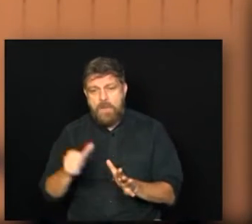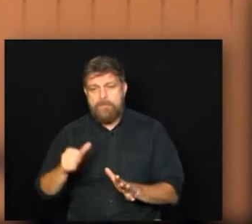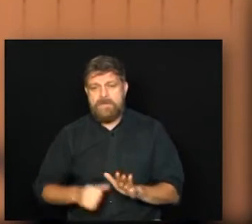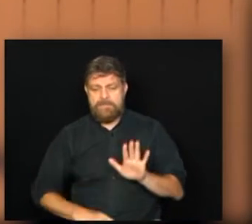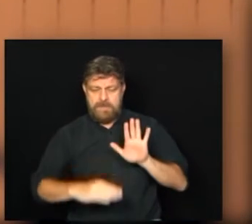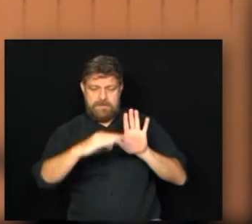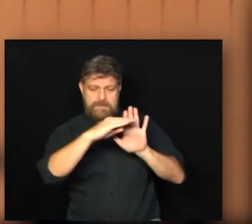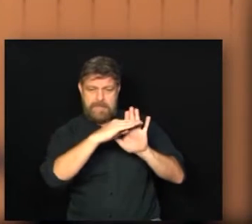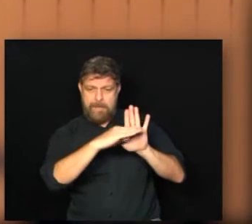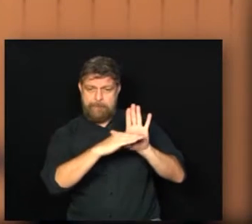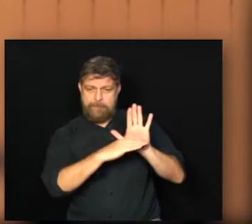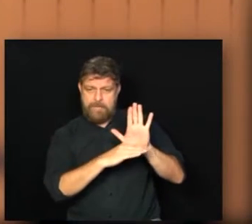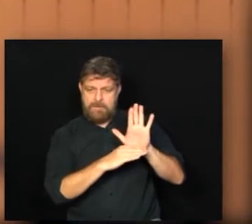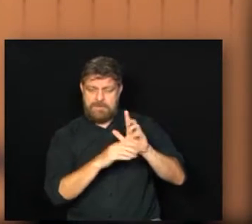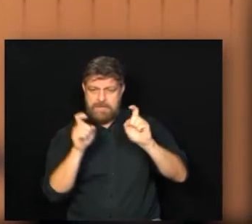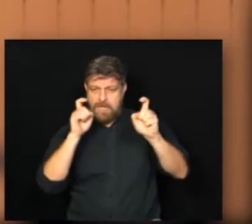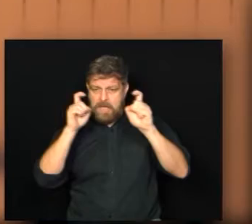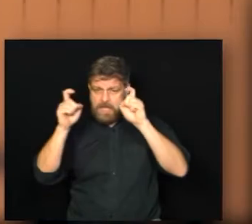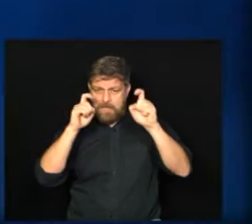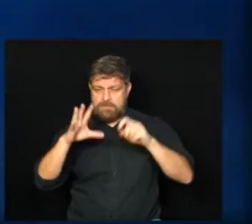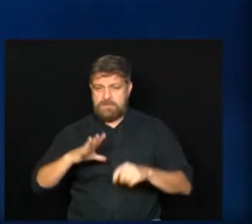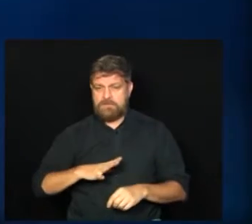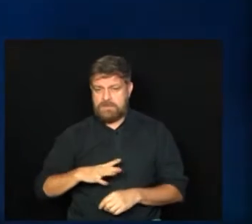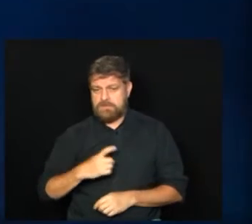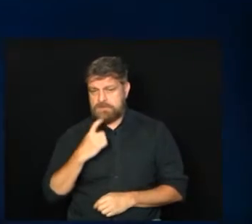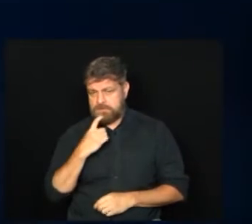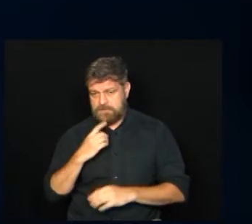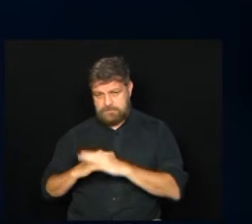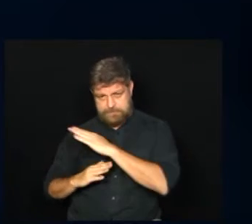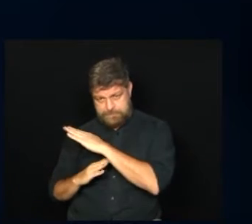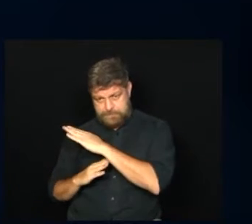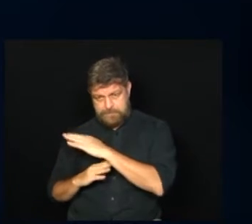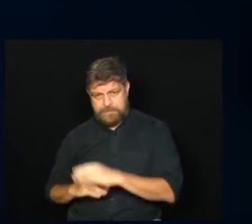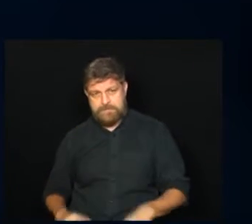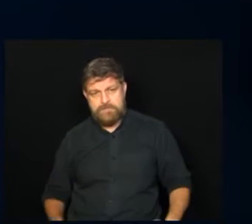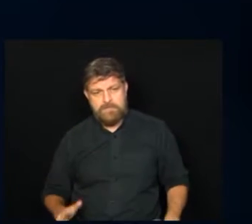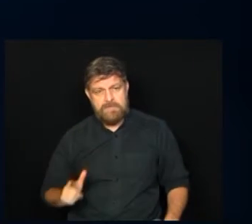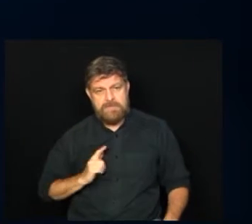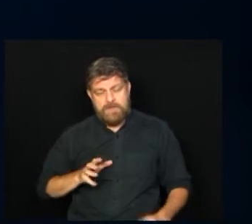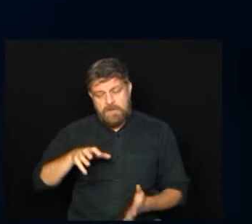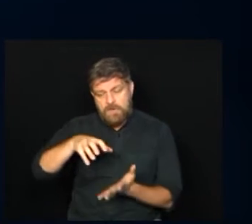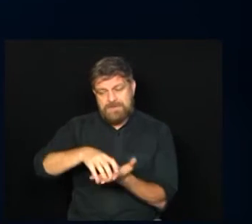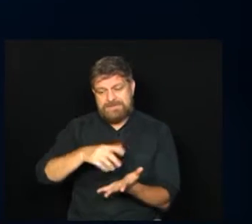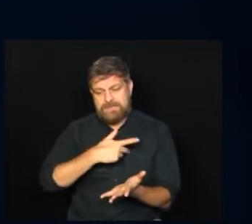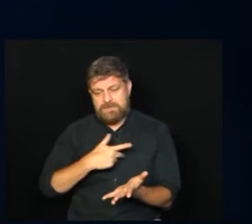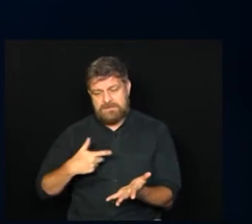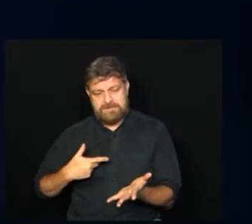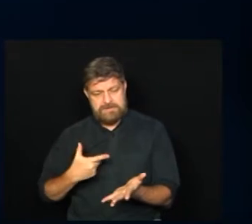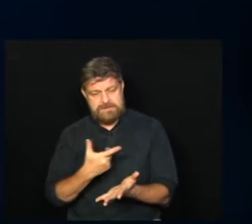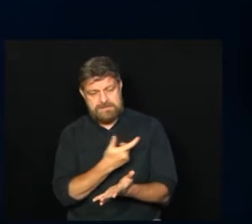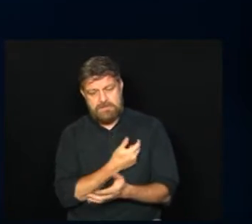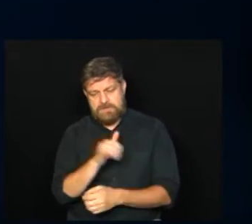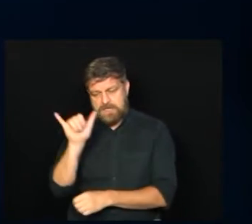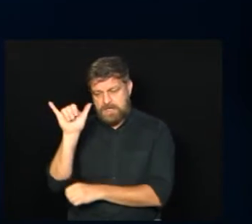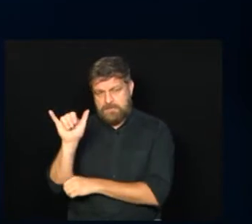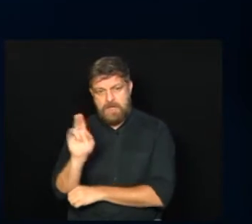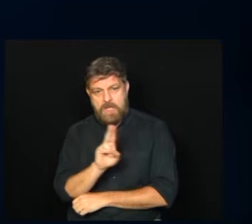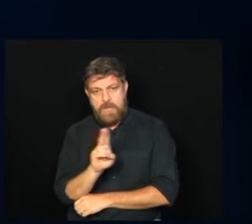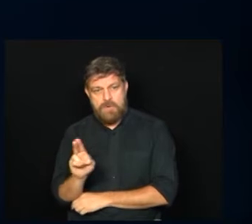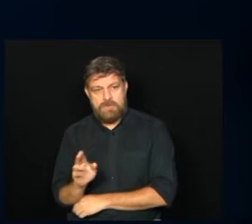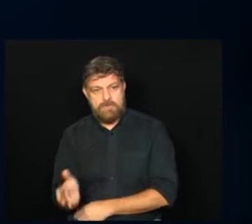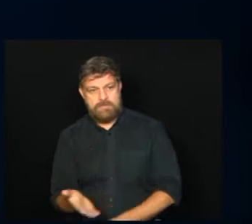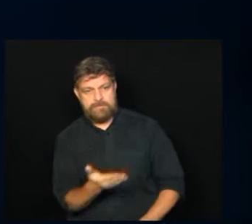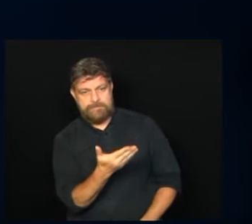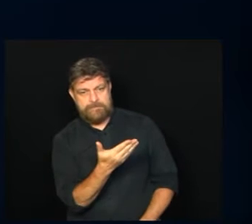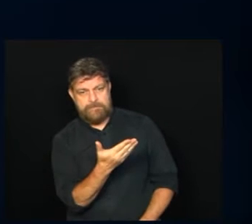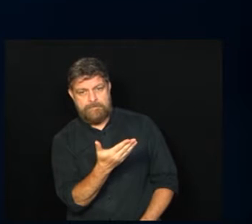última reunião ordinária da Câmara de Campinas. Ele denomina Centro de Saúde Vila IP Maria Aide de Jesus